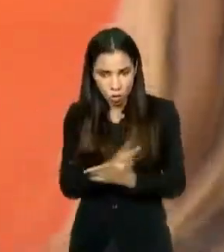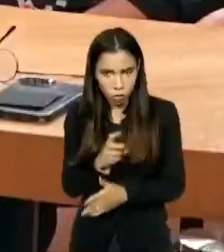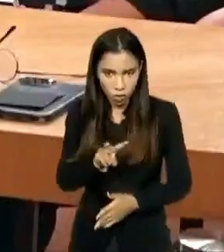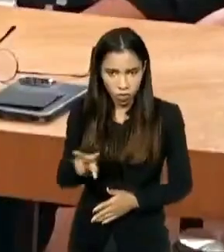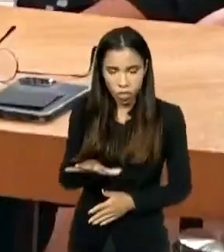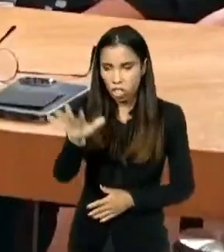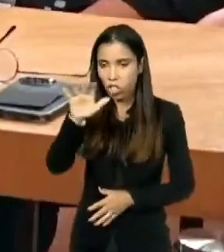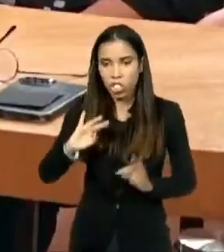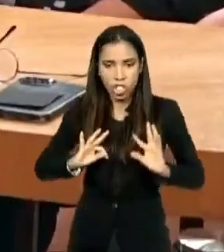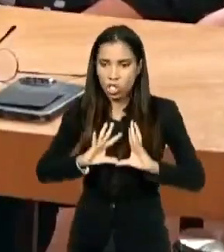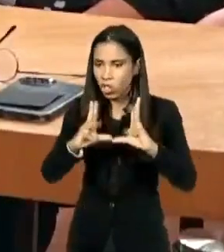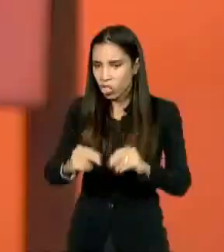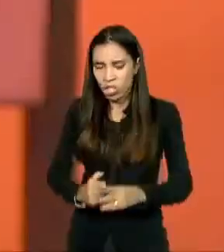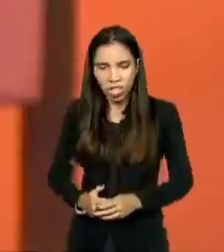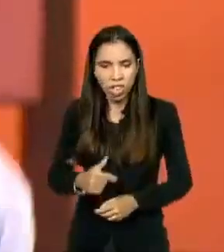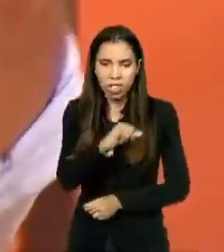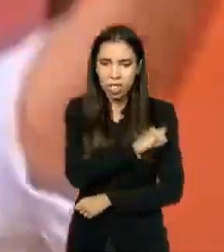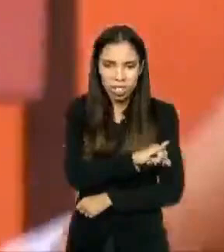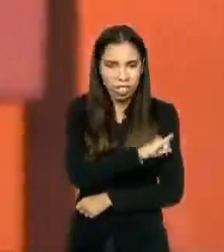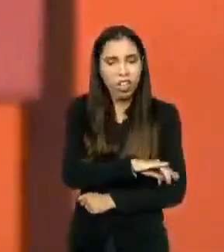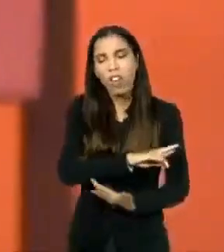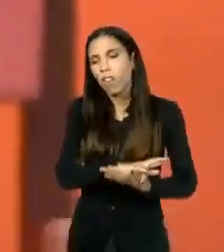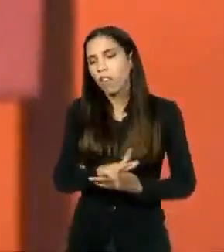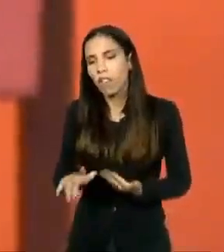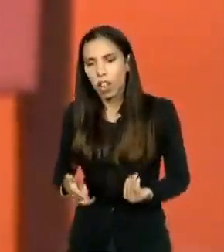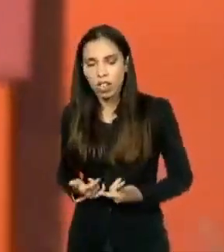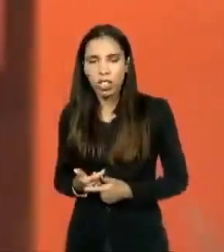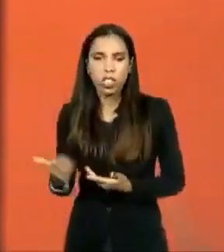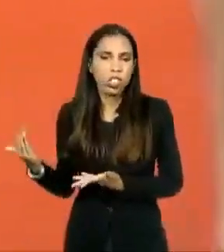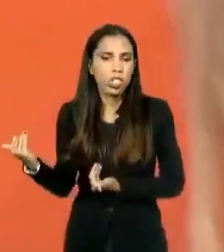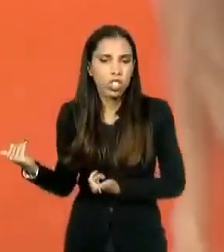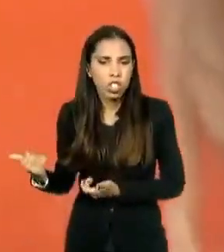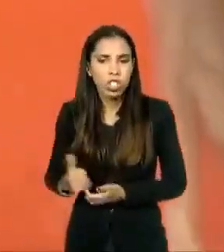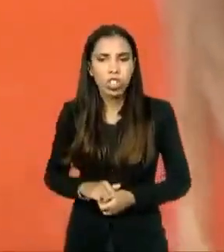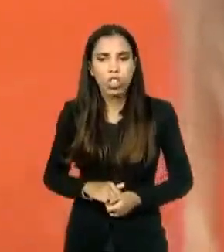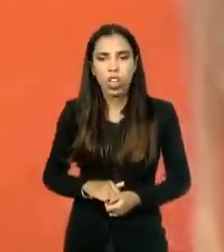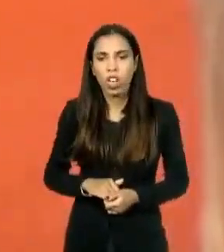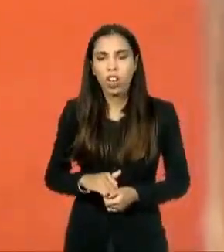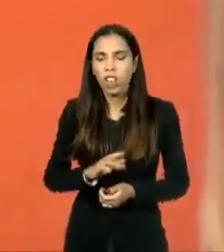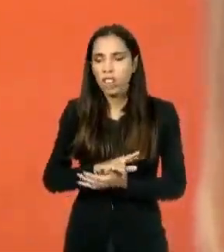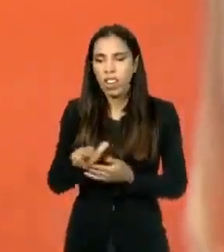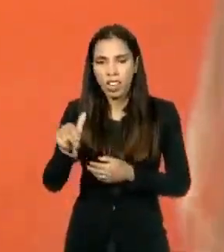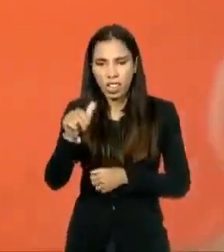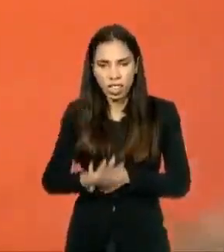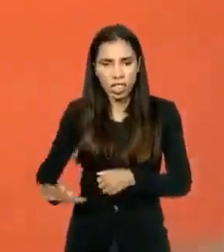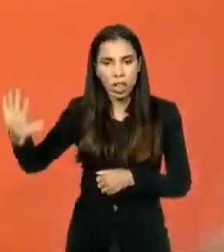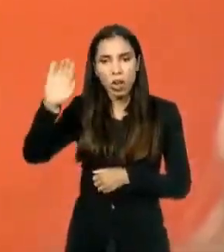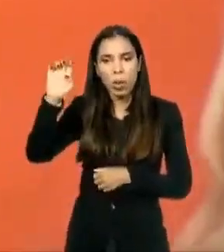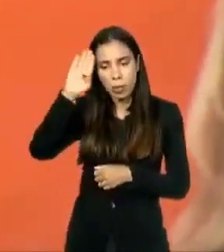época que todo mundo soube, Vidigal, que no Rio de Janeiro tinha vários jovens de várias nacionalidades, principalmente